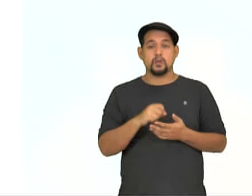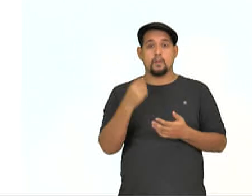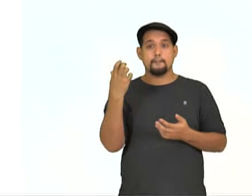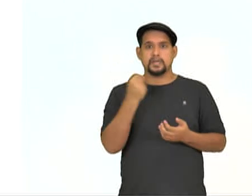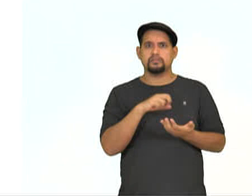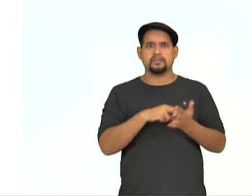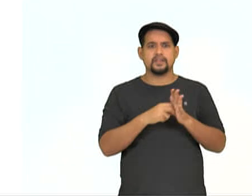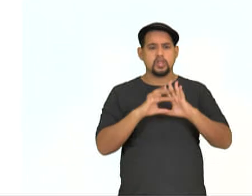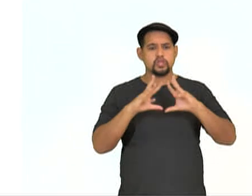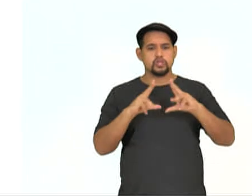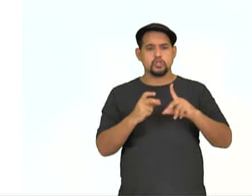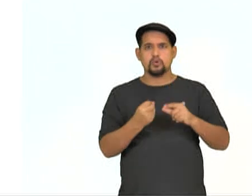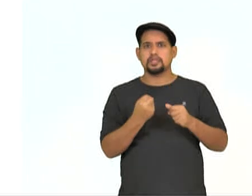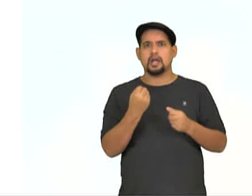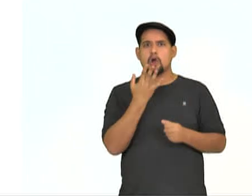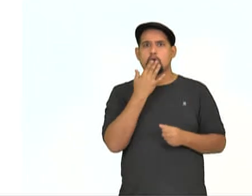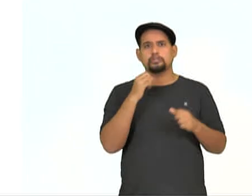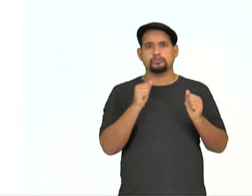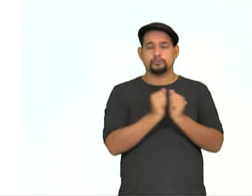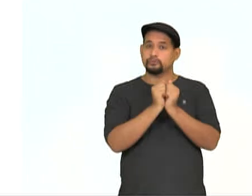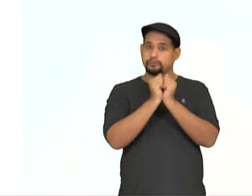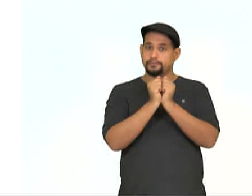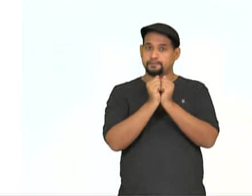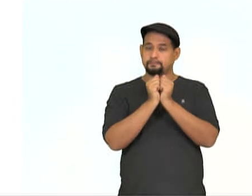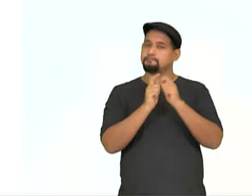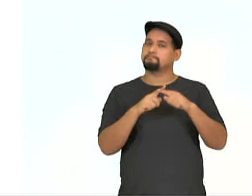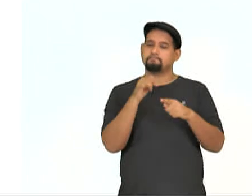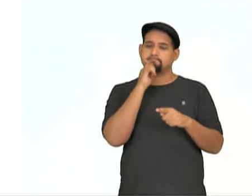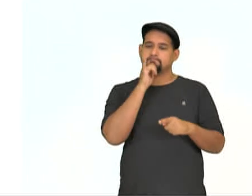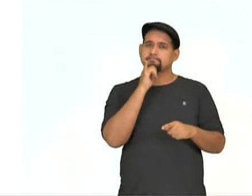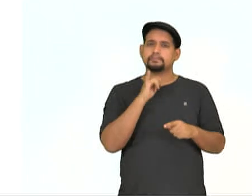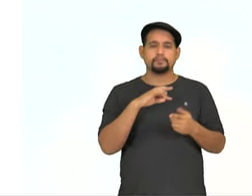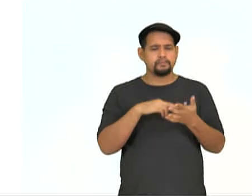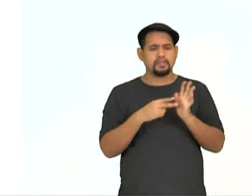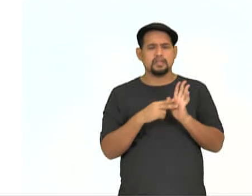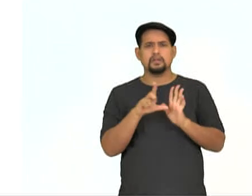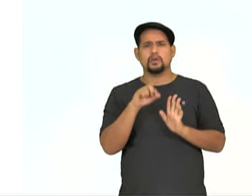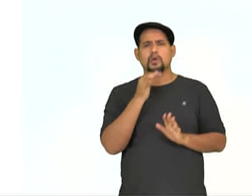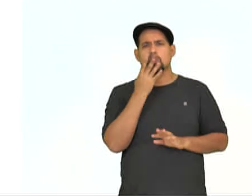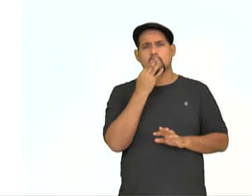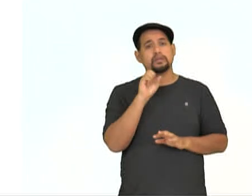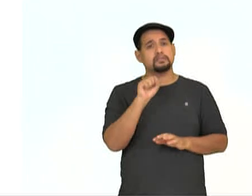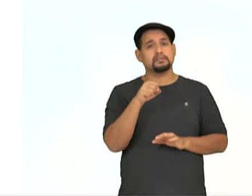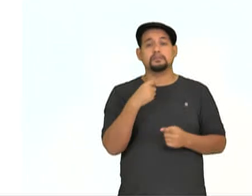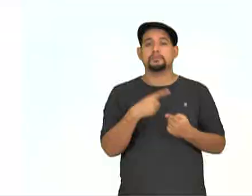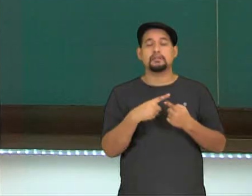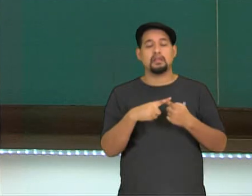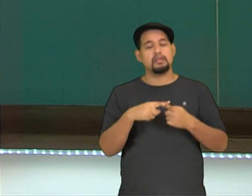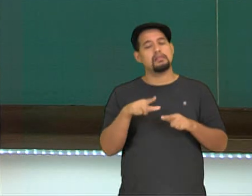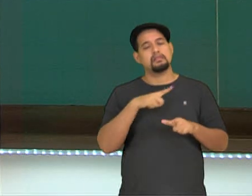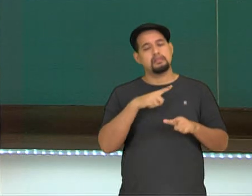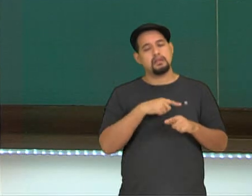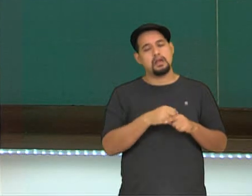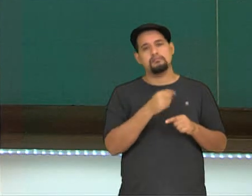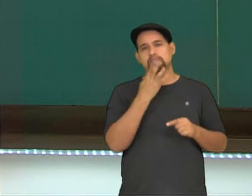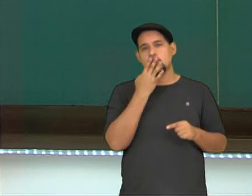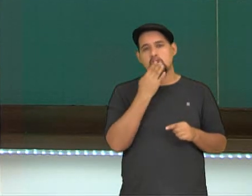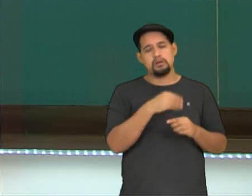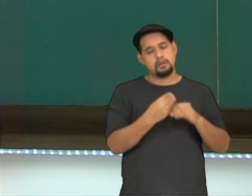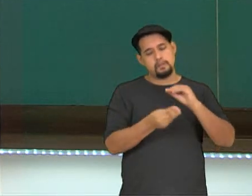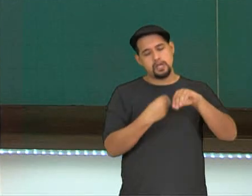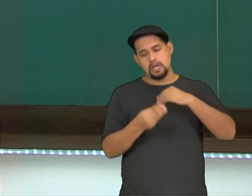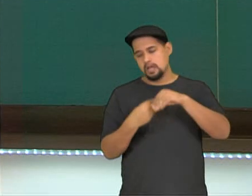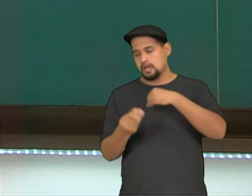juntos? Isso é cor-luz. Mas quando a gente entra em pigmento, eles são considerados cores porque eles são atuantes numa paleta de cores, eles são